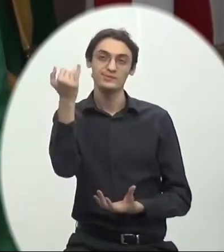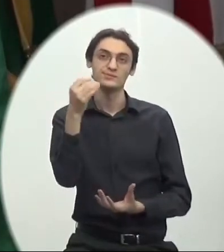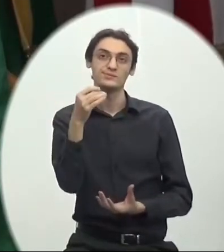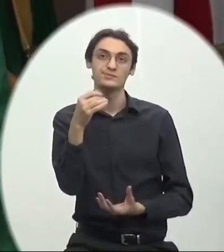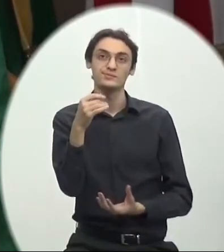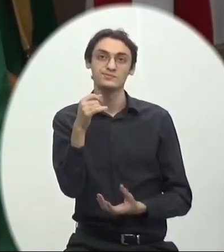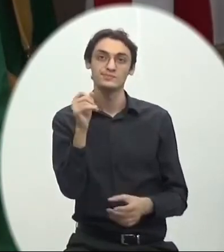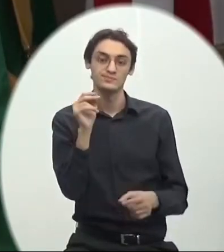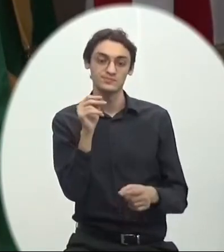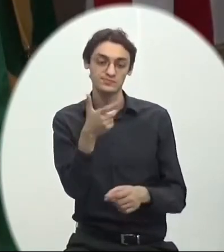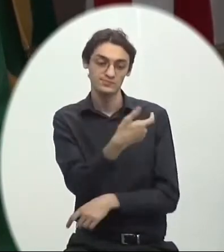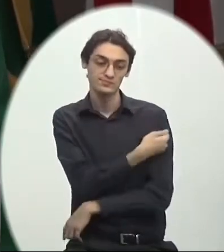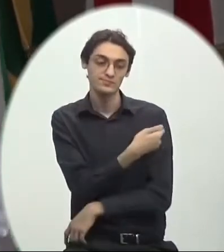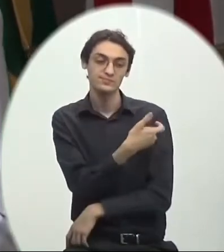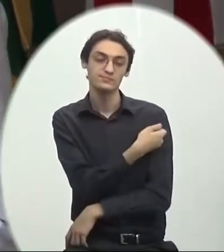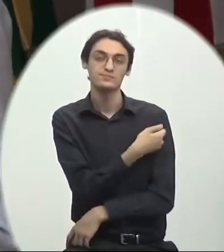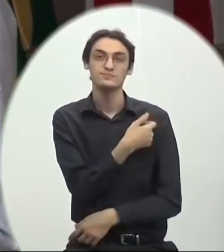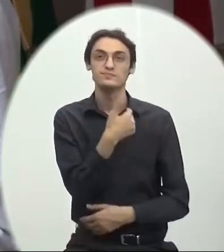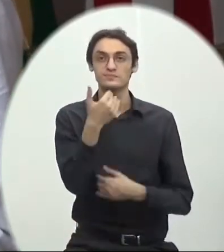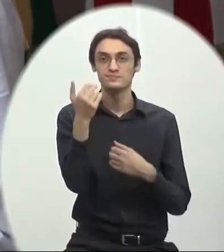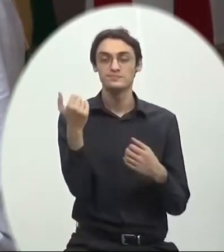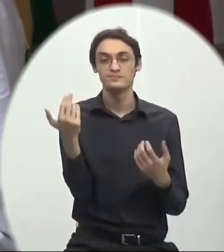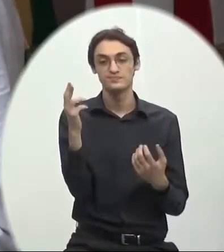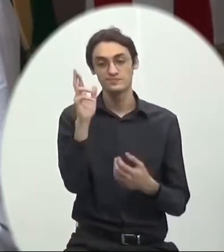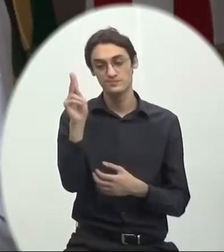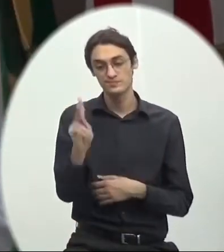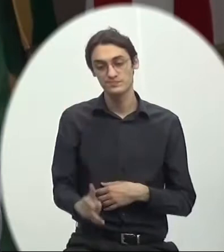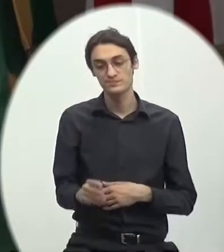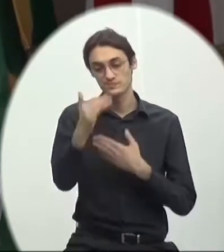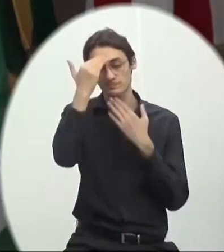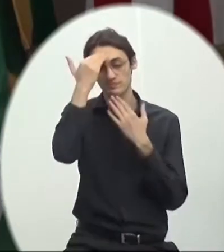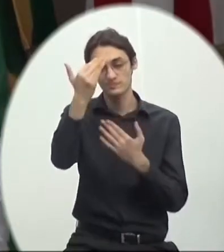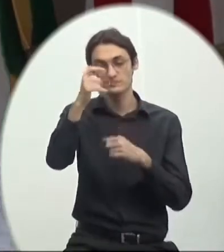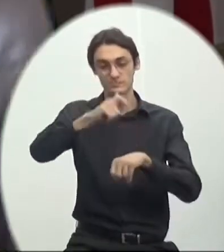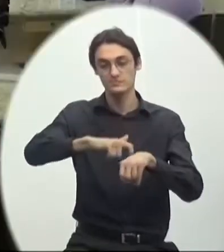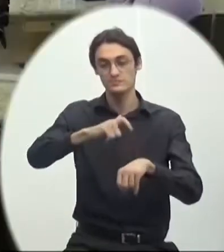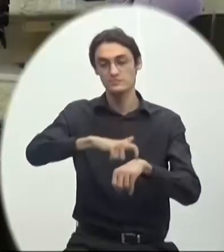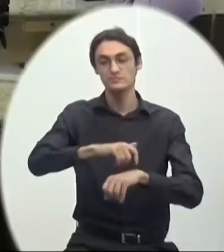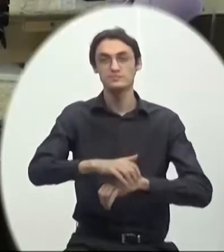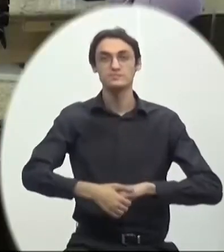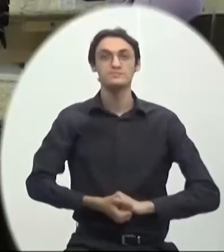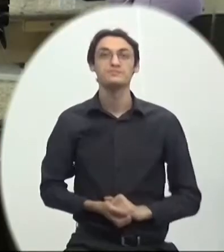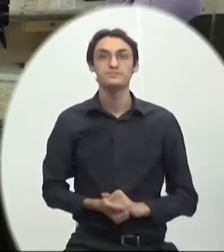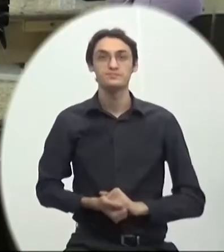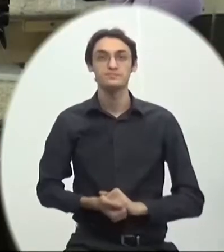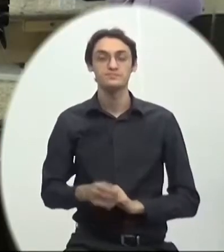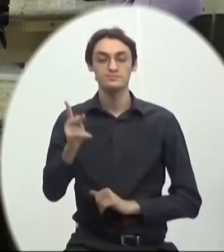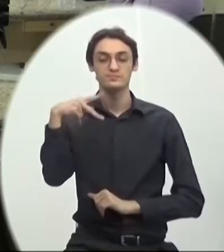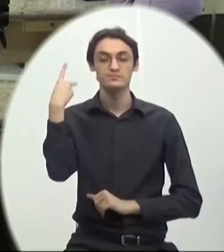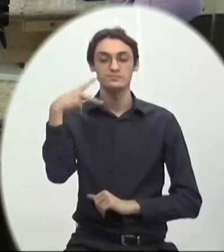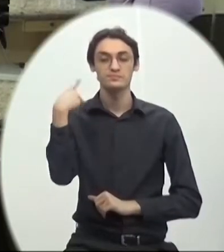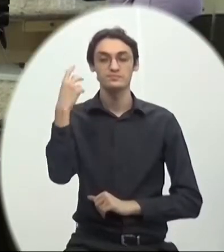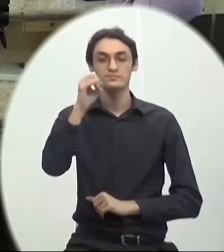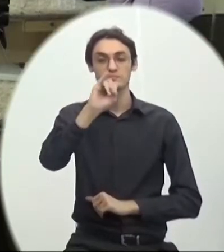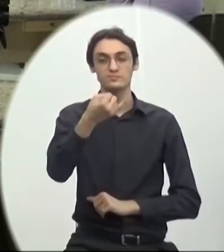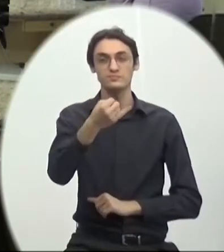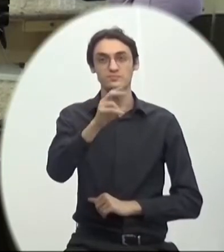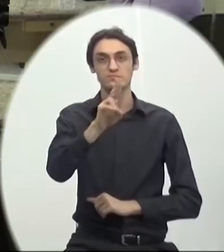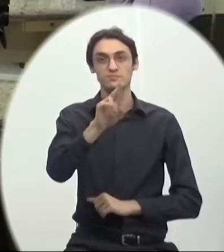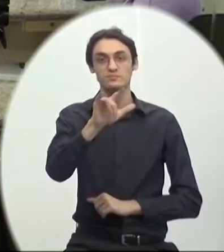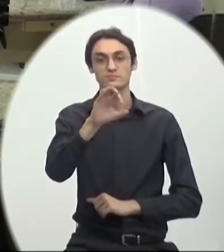que eles possam se vacinar. É isso, senhor presidente. Obrigado pelo tempo. Com a palavra o vereador Júlio